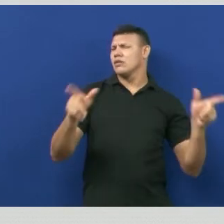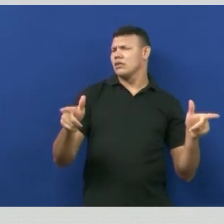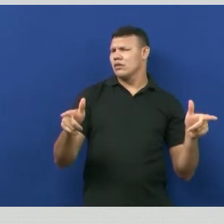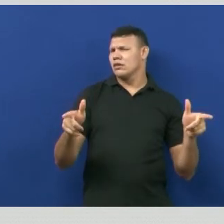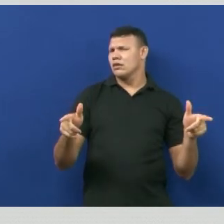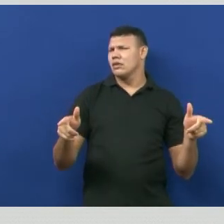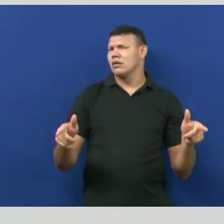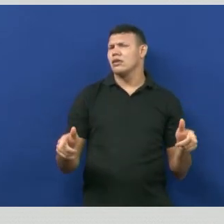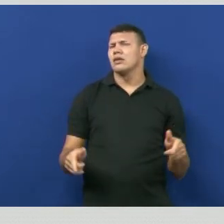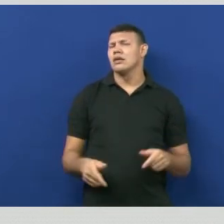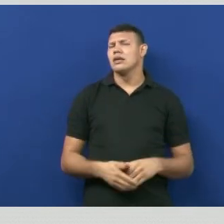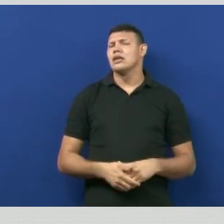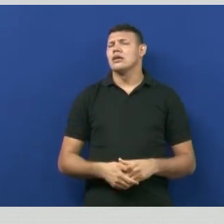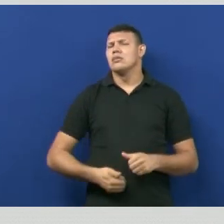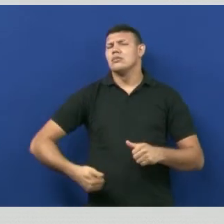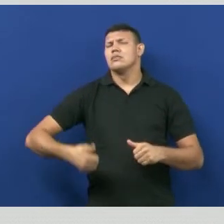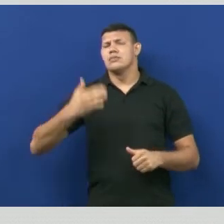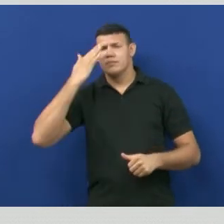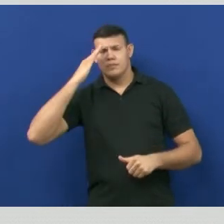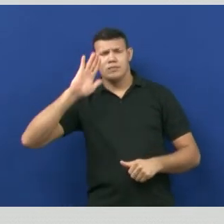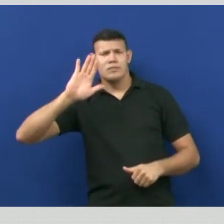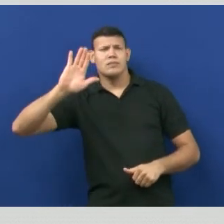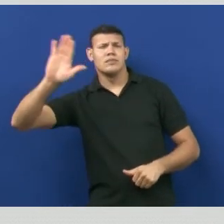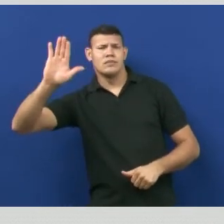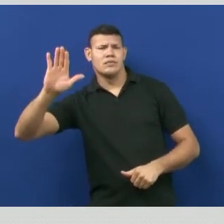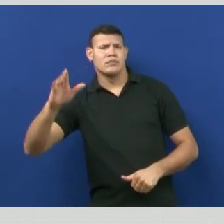substâncias orgânicas das inorgânicas?